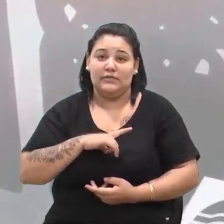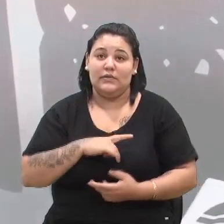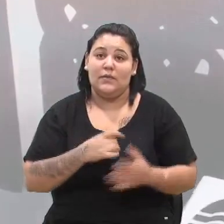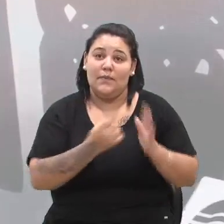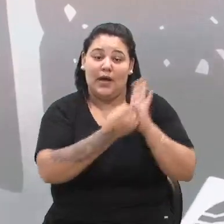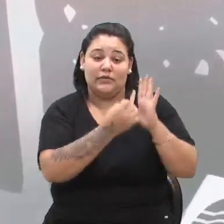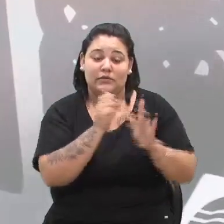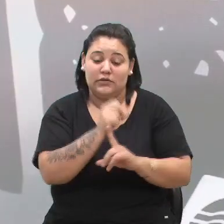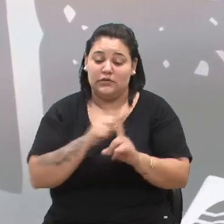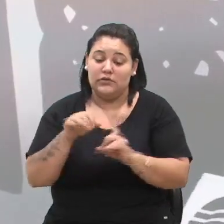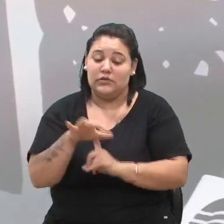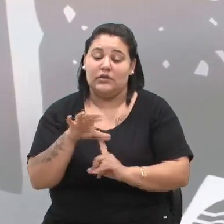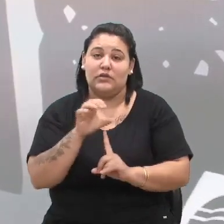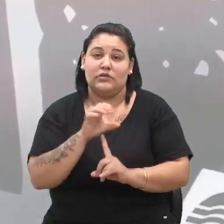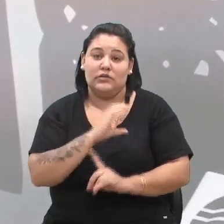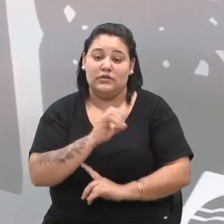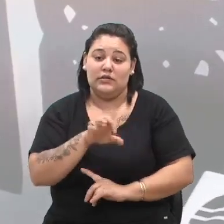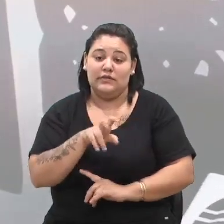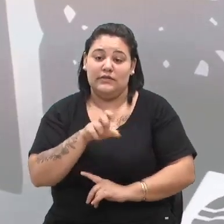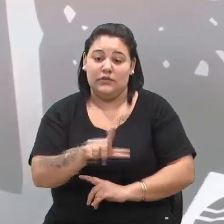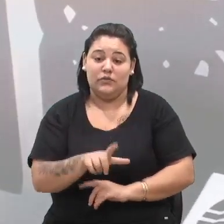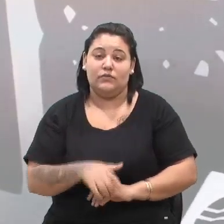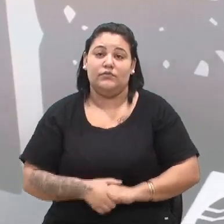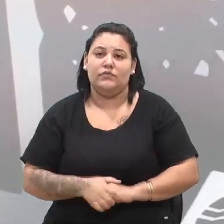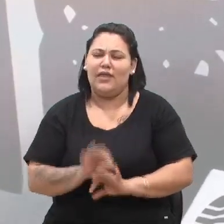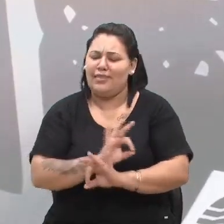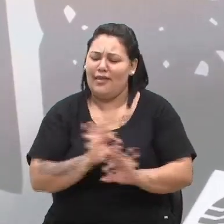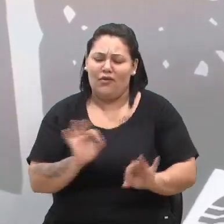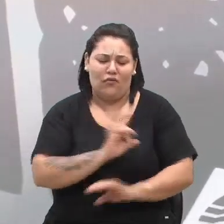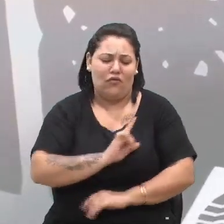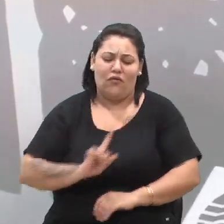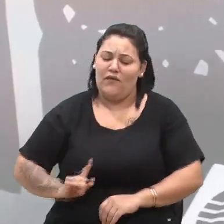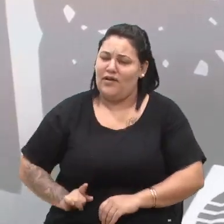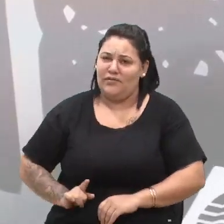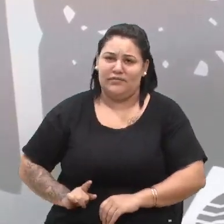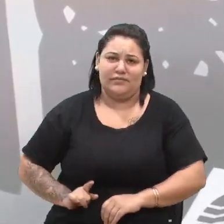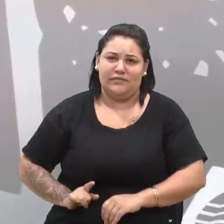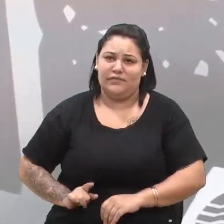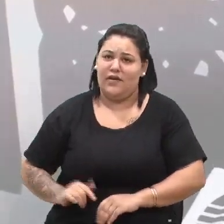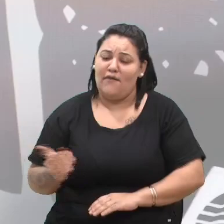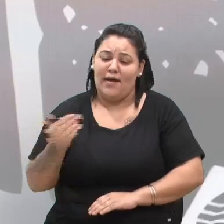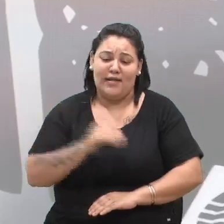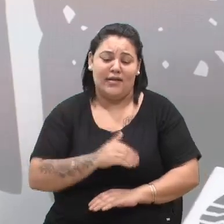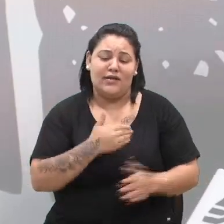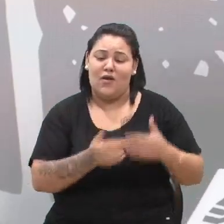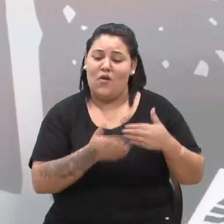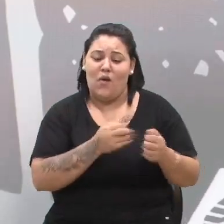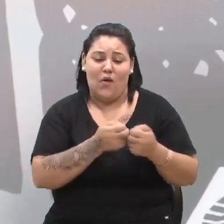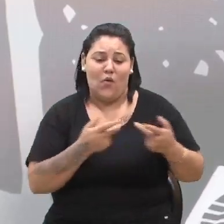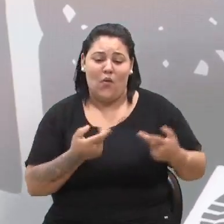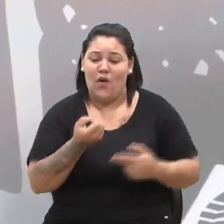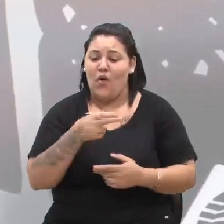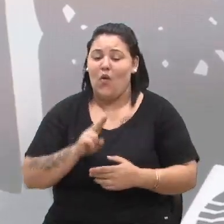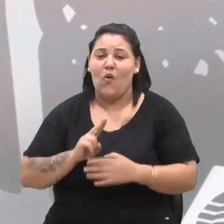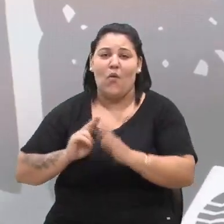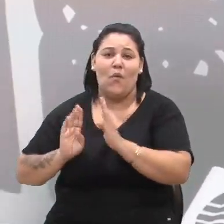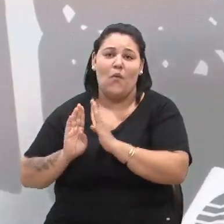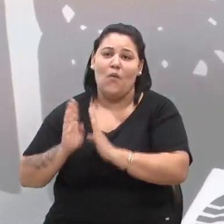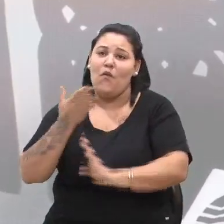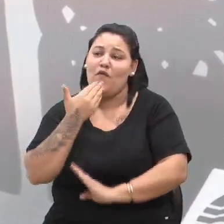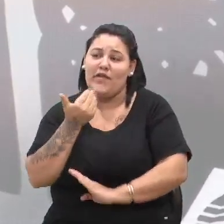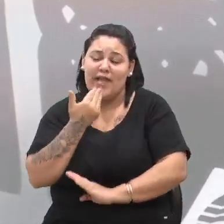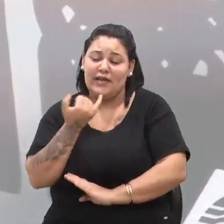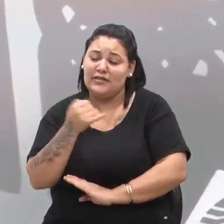da sociedade civil. Nenhum governo vai trazer alguma coisa, algum benefício, se não tiver